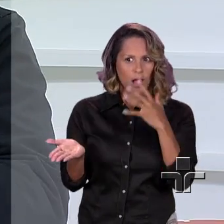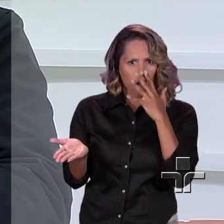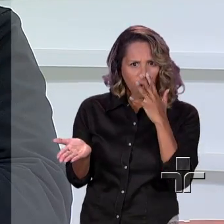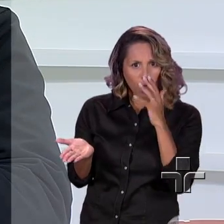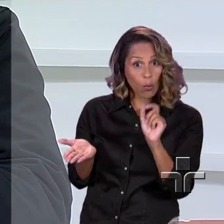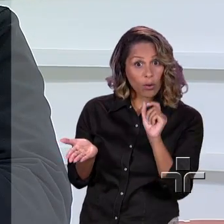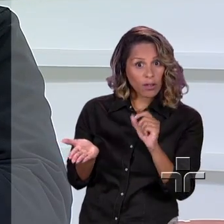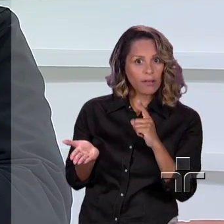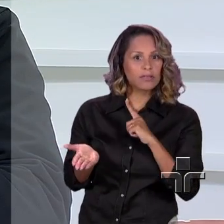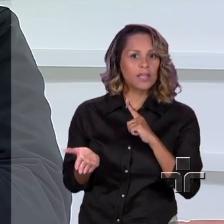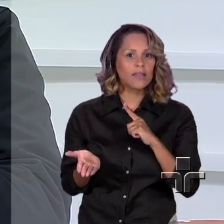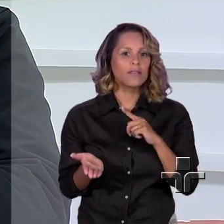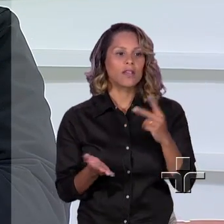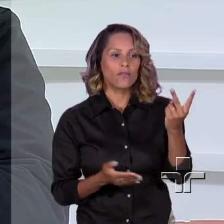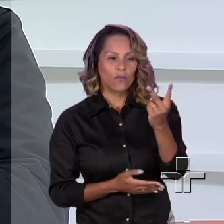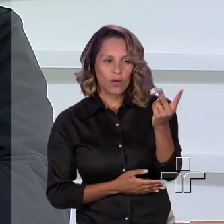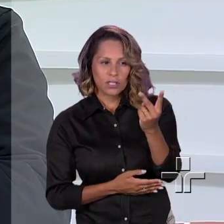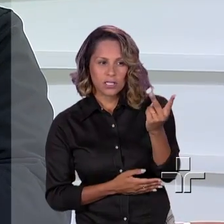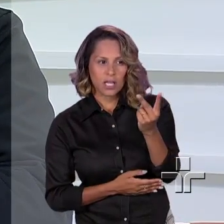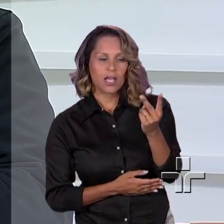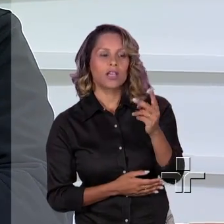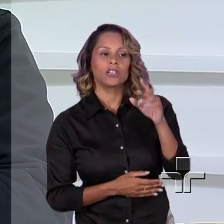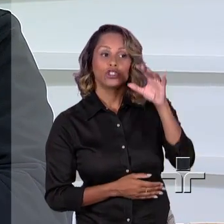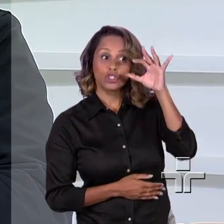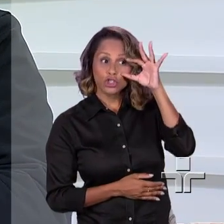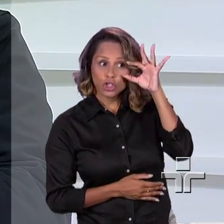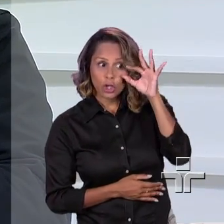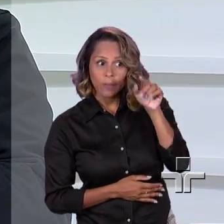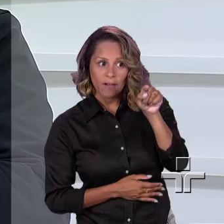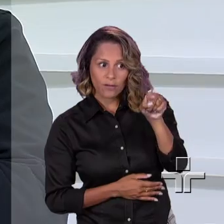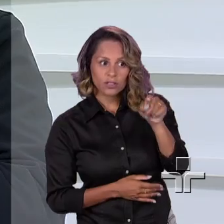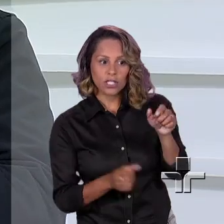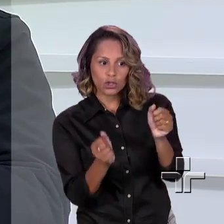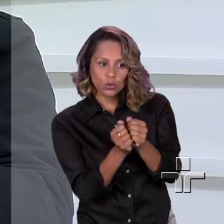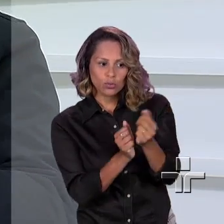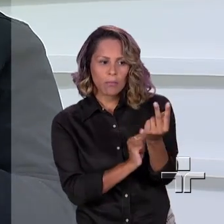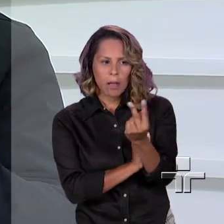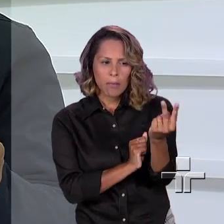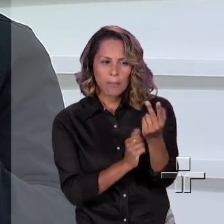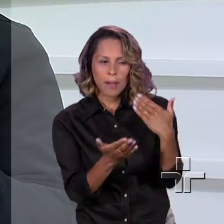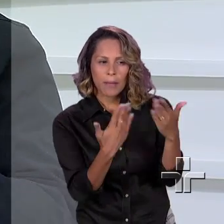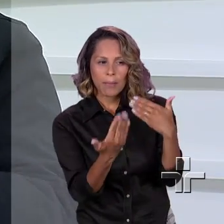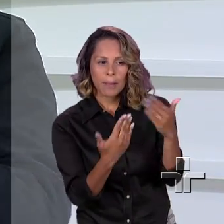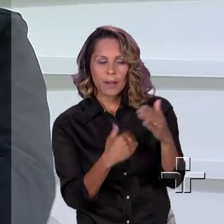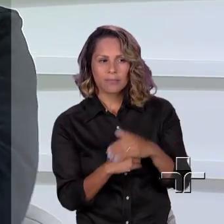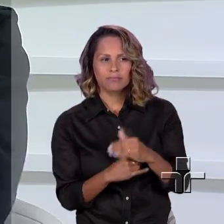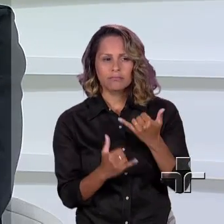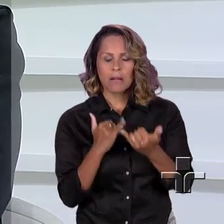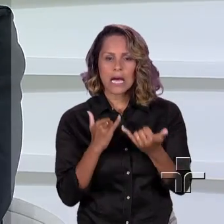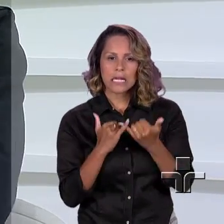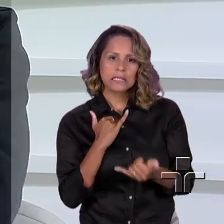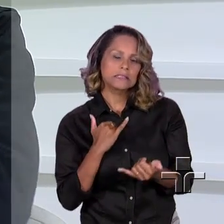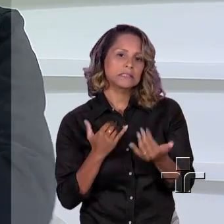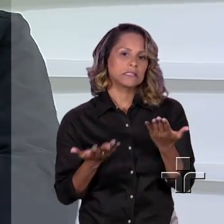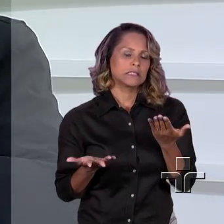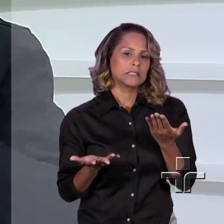com a Dilma Rousseff. Ela não bate o que você passa no livro com a imagem